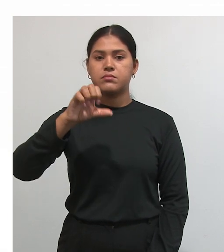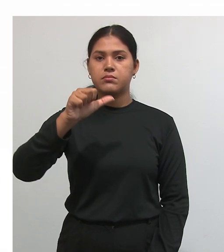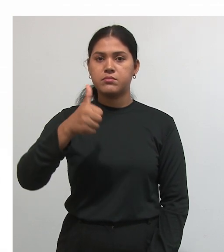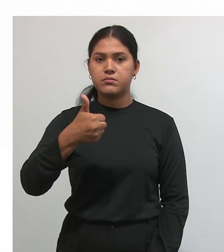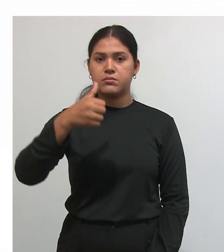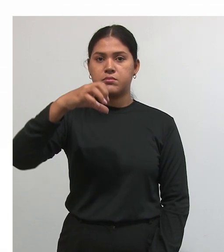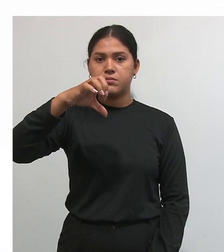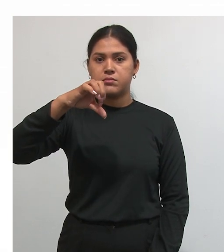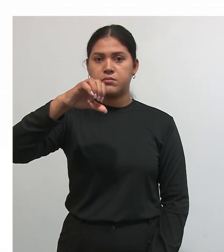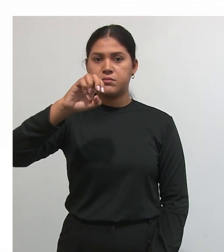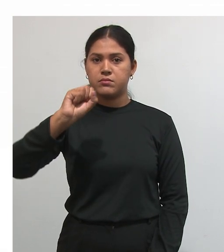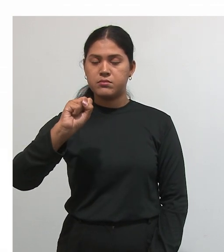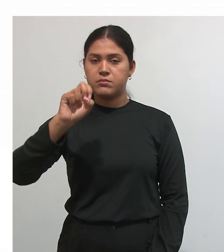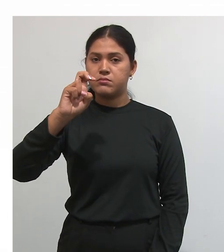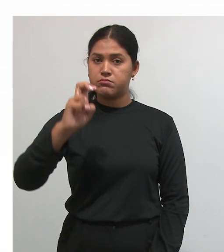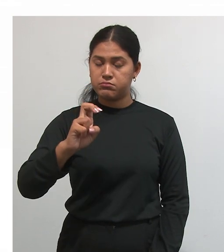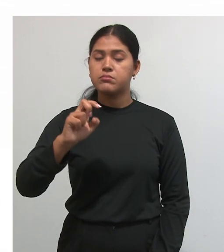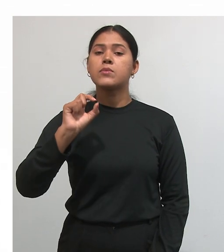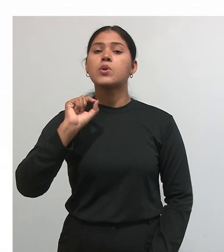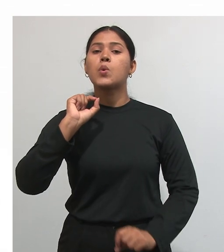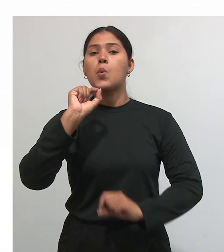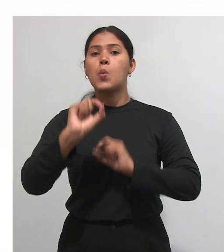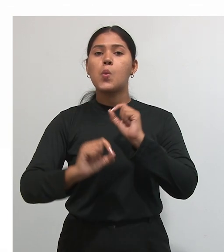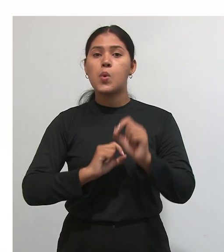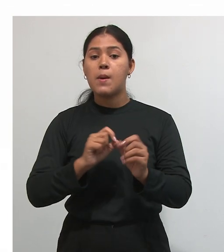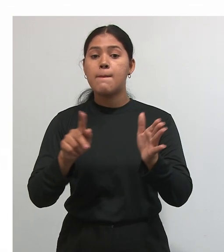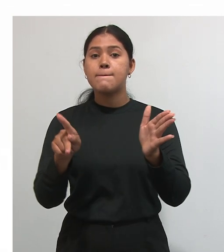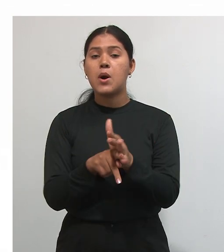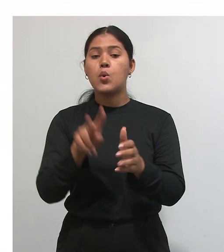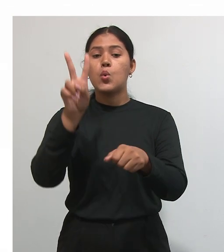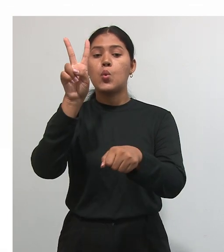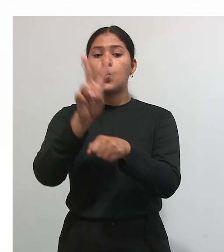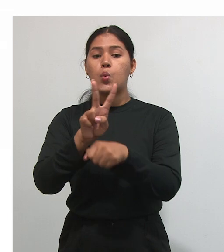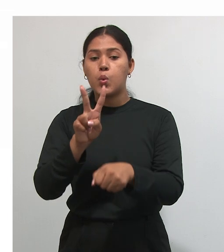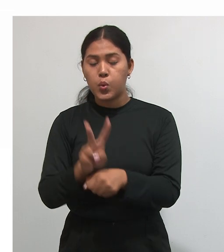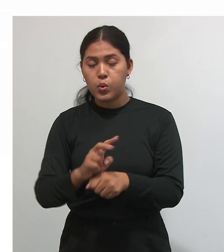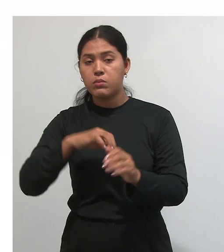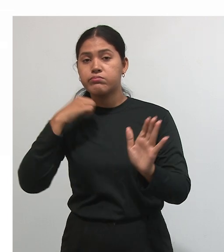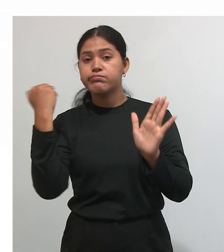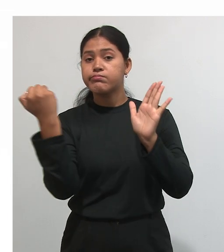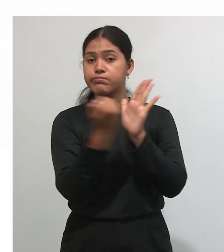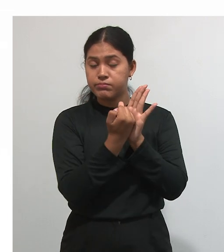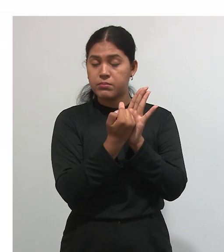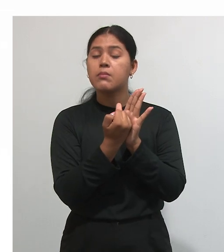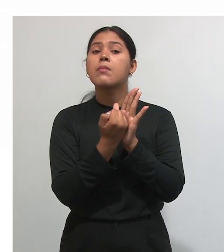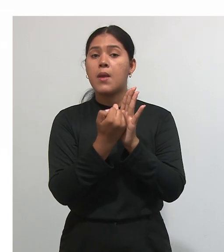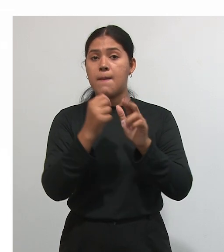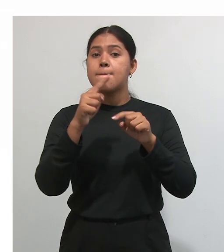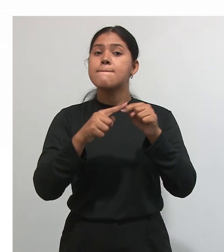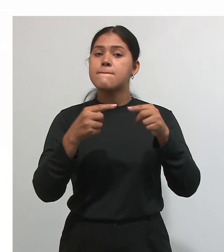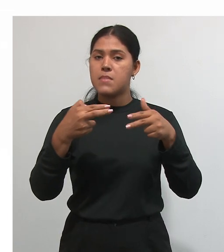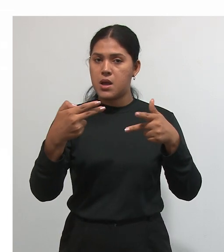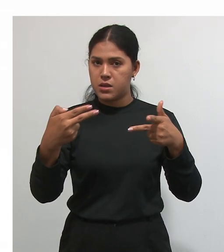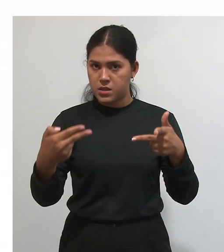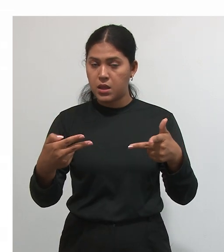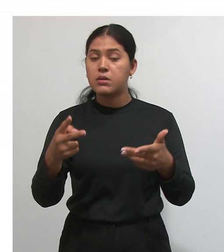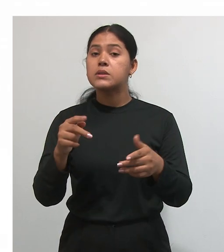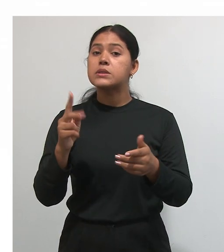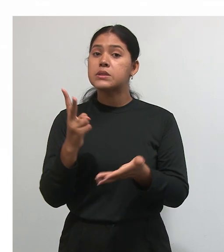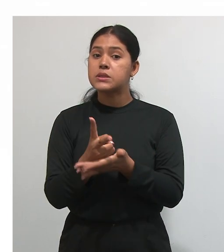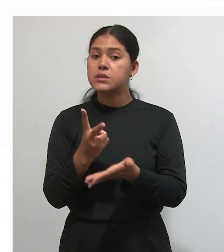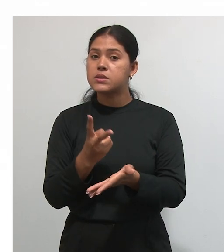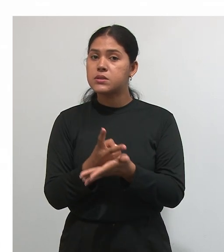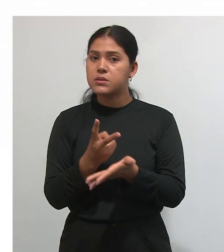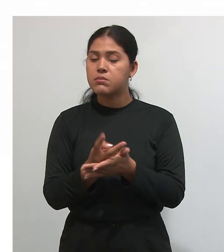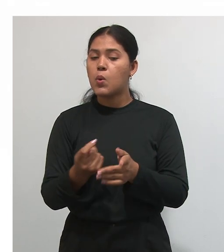o quê? Controlados e definiu a obrigatoriedade do quê? Do tombamento e do controle rigoroso desses